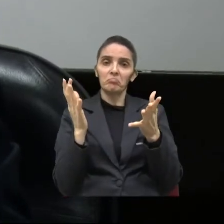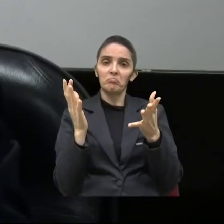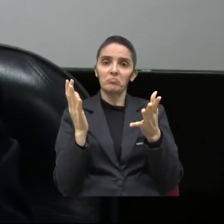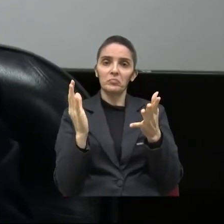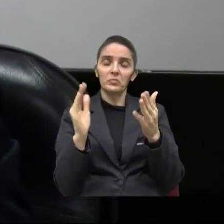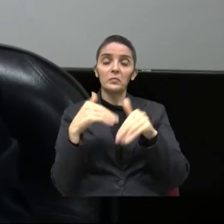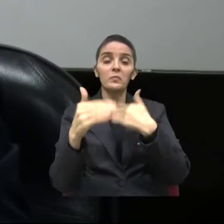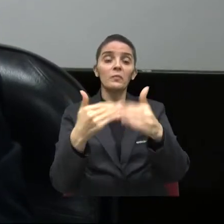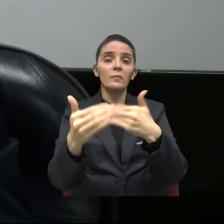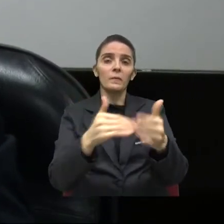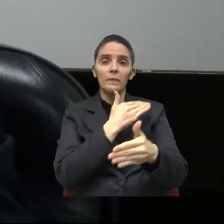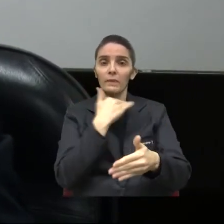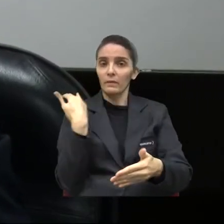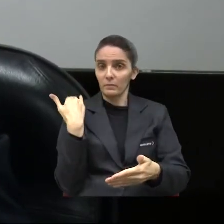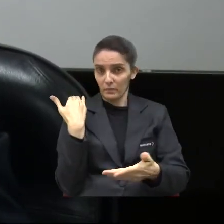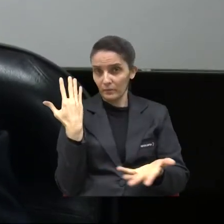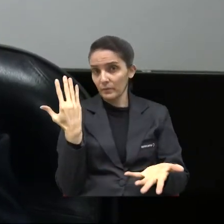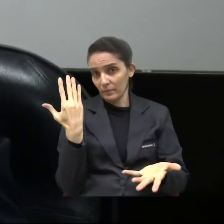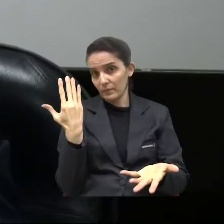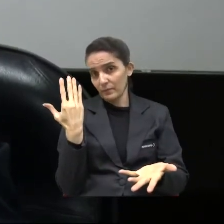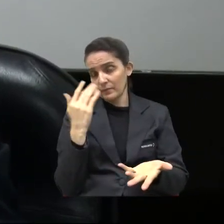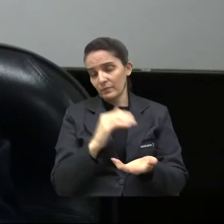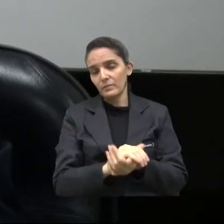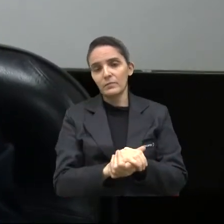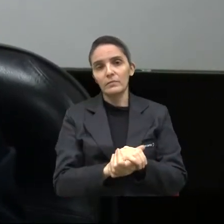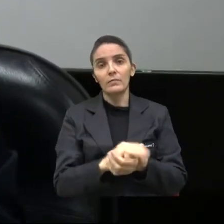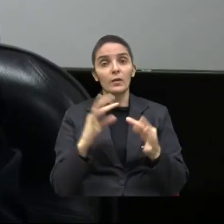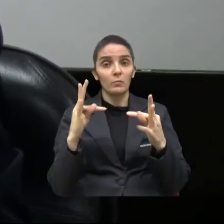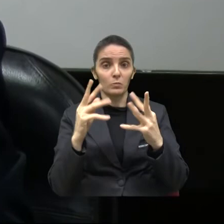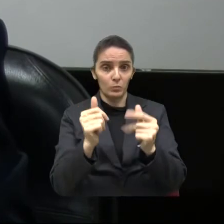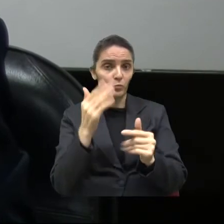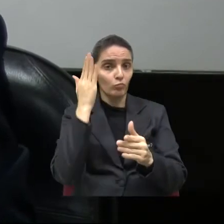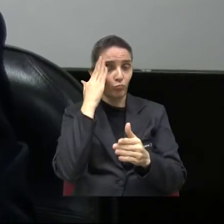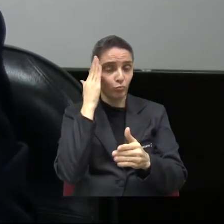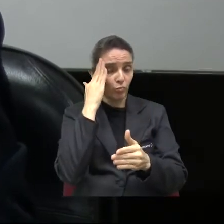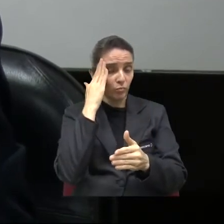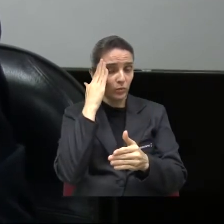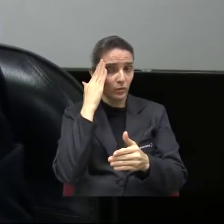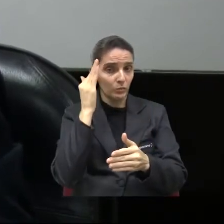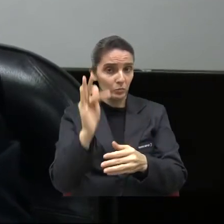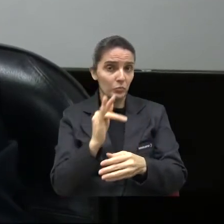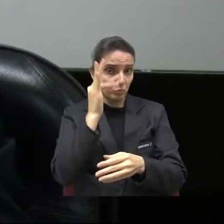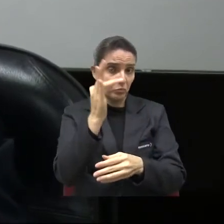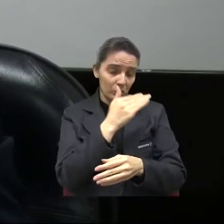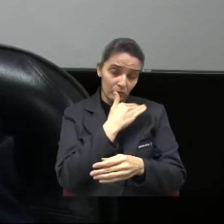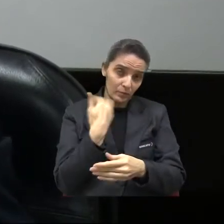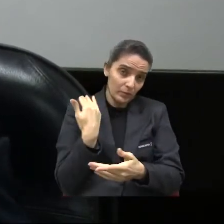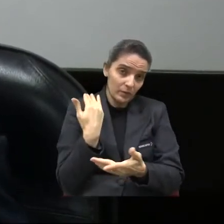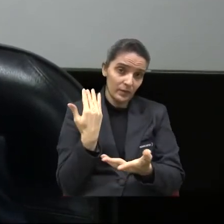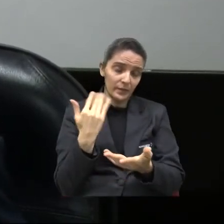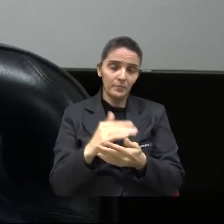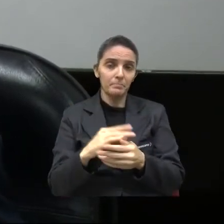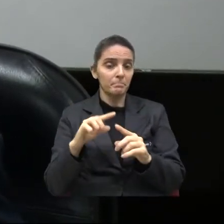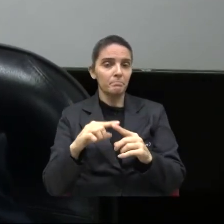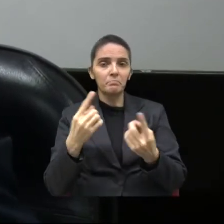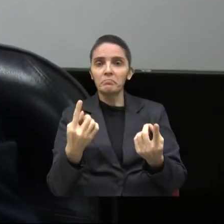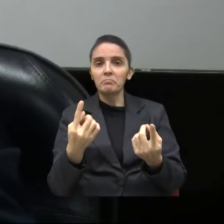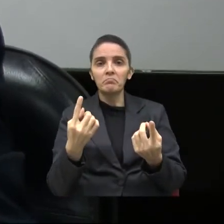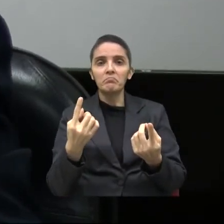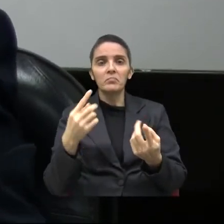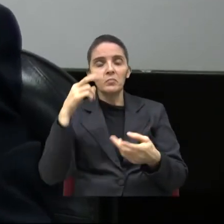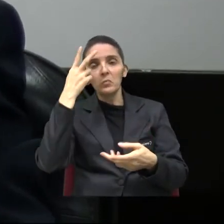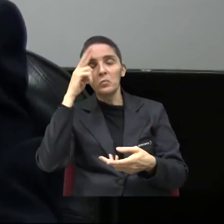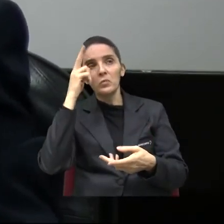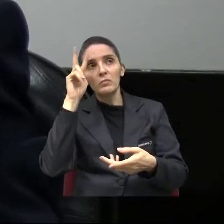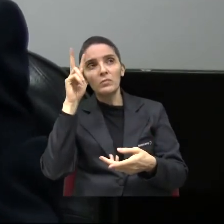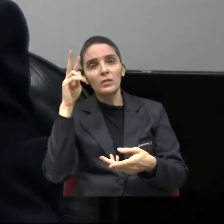passagem, com a nossa morte. Embora todos nós sabemos que um dia vamos morrer, mas quando lembramos,